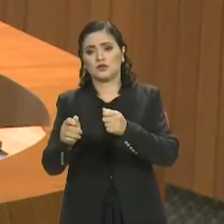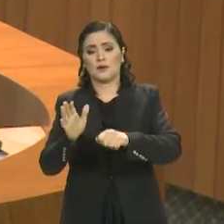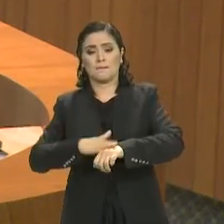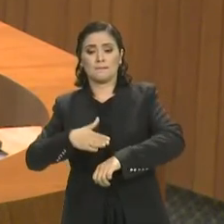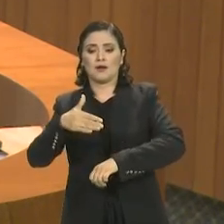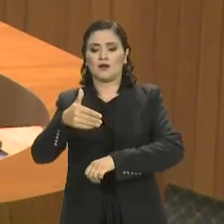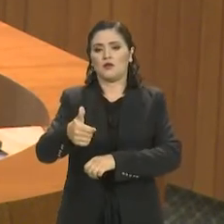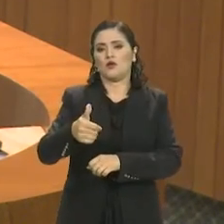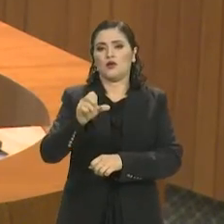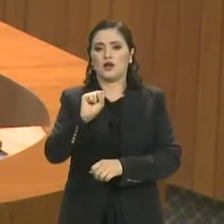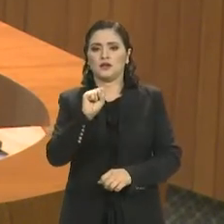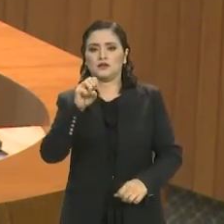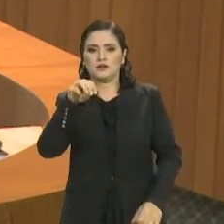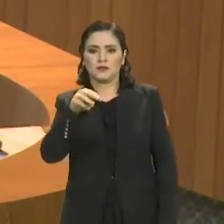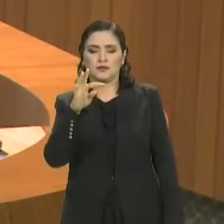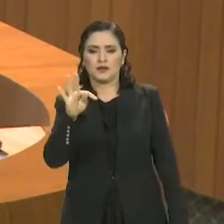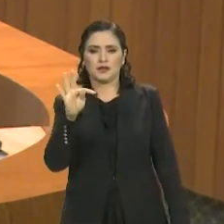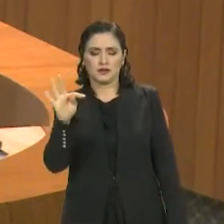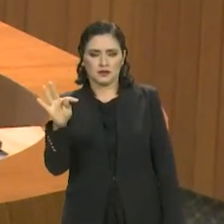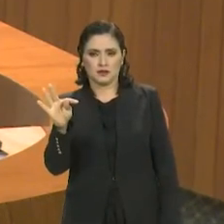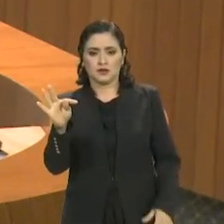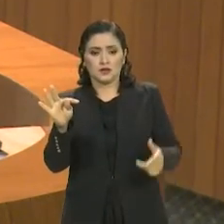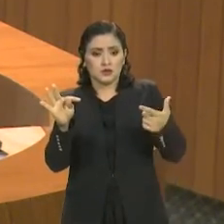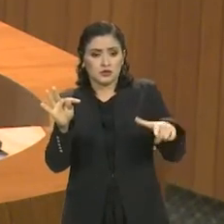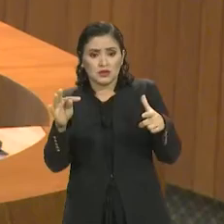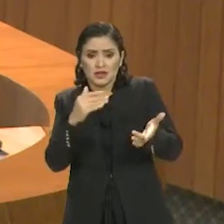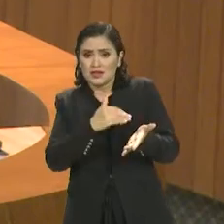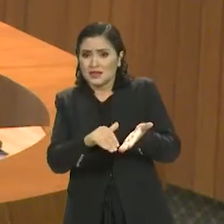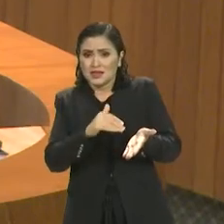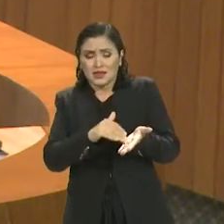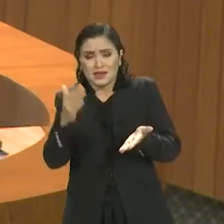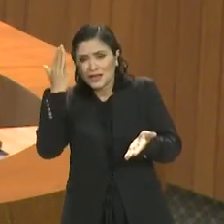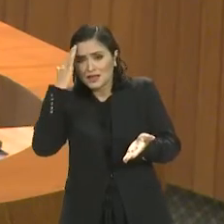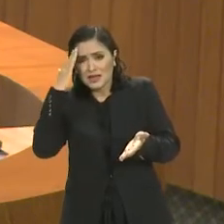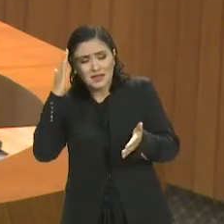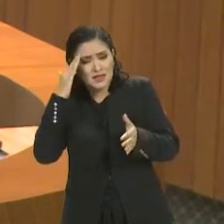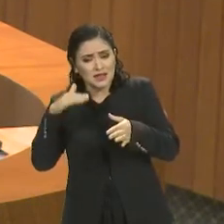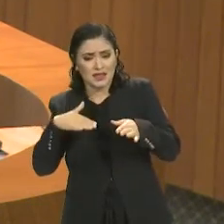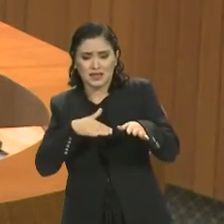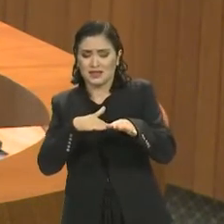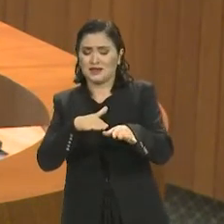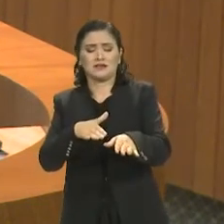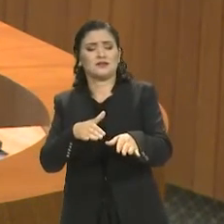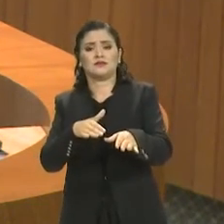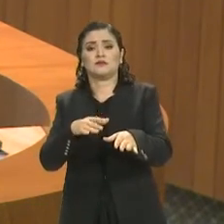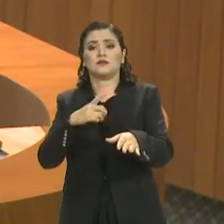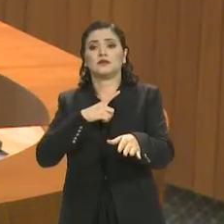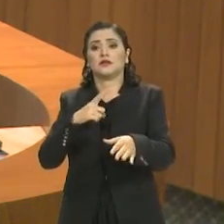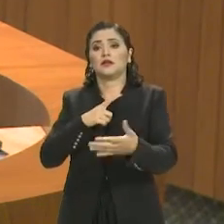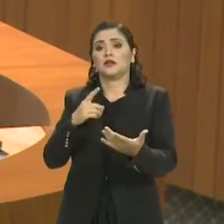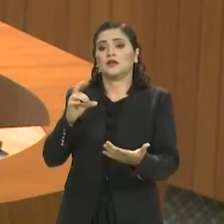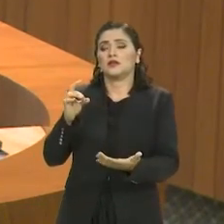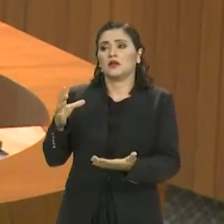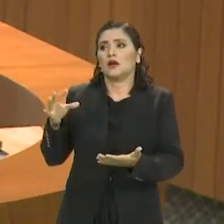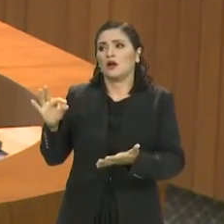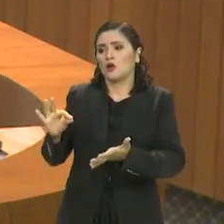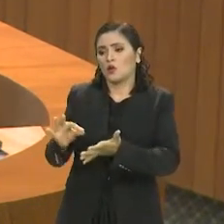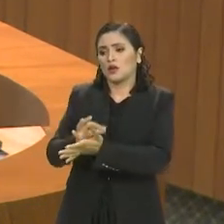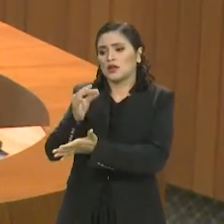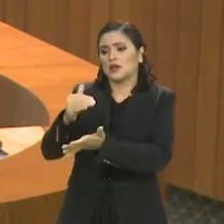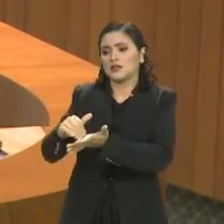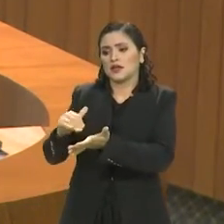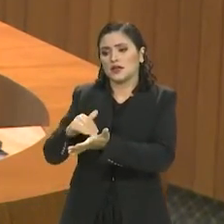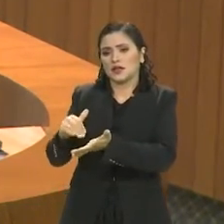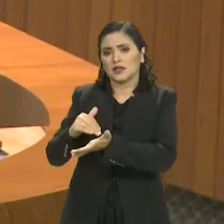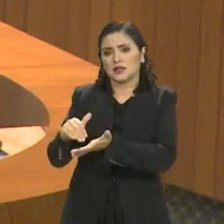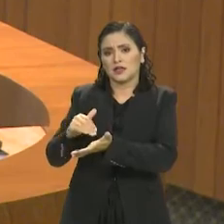Hoje não existe um secretário vocacionado que entenda de trânsito. Lamentavelmente, há uma terceirização da Secretaria de Governo